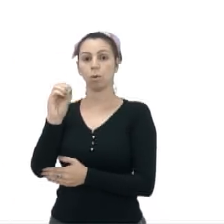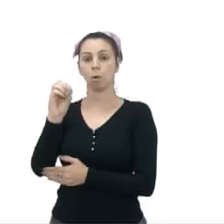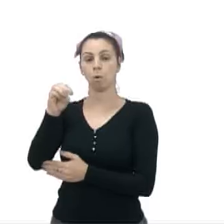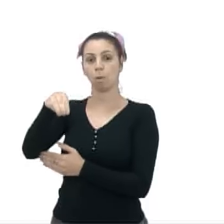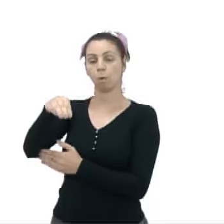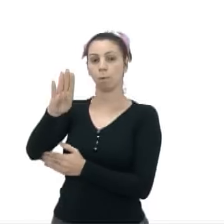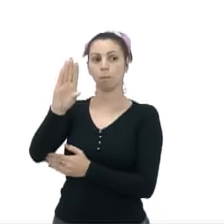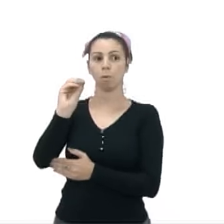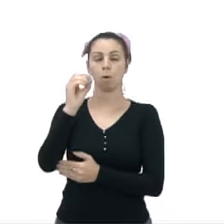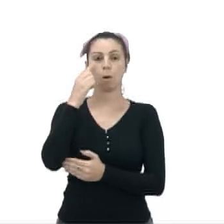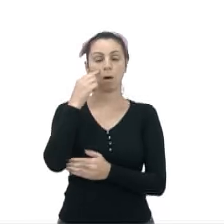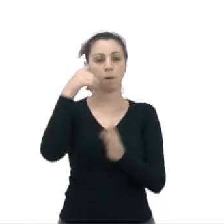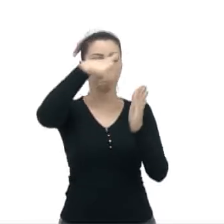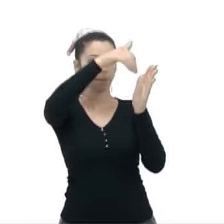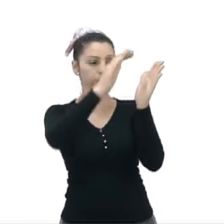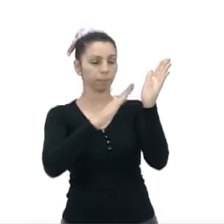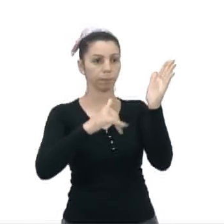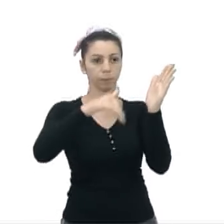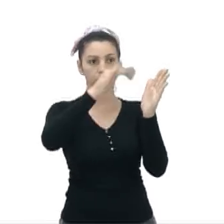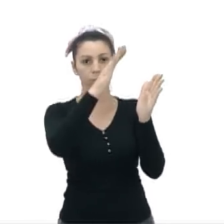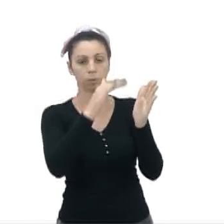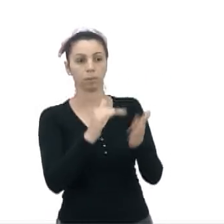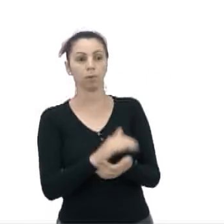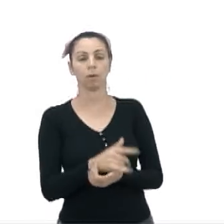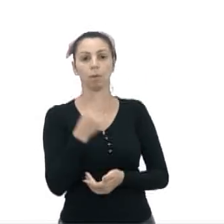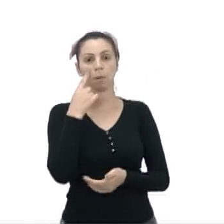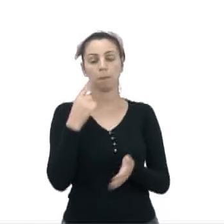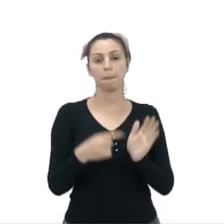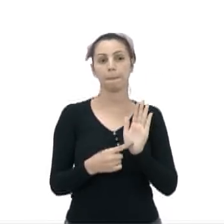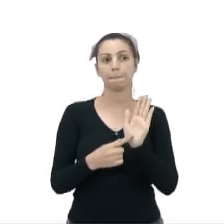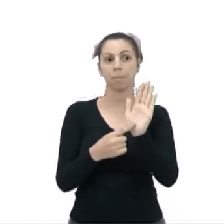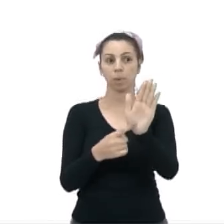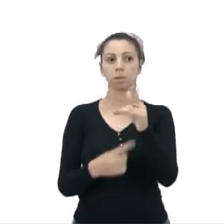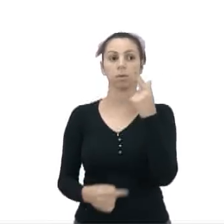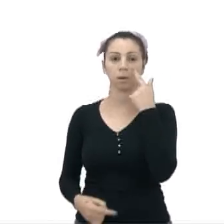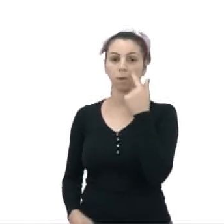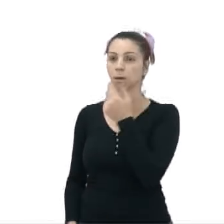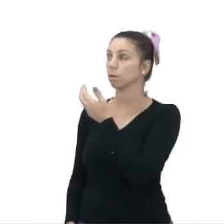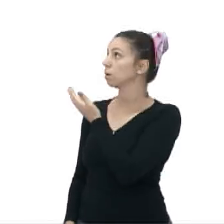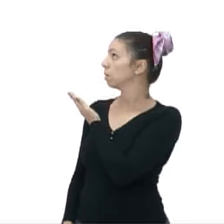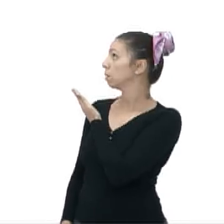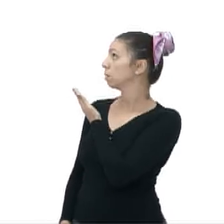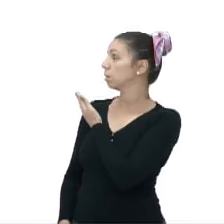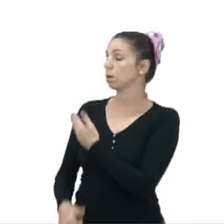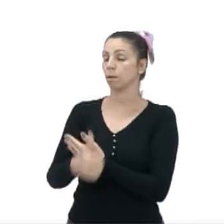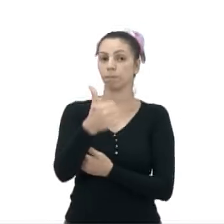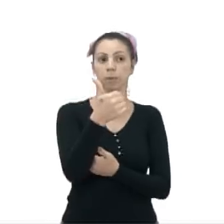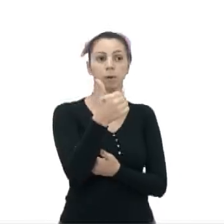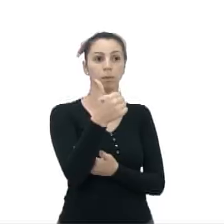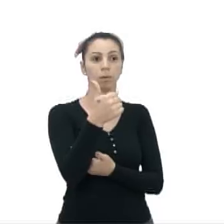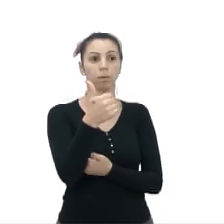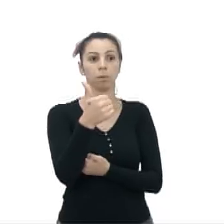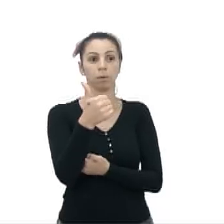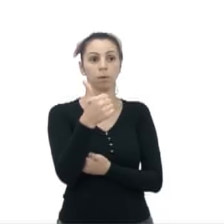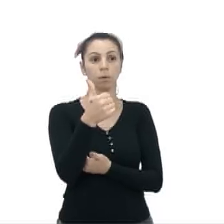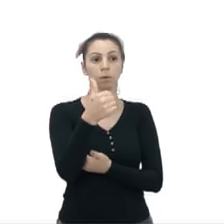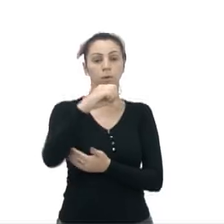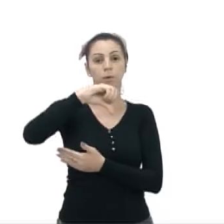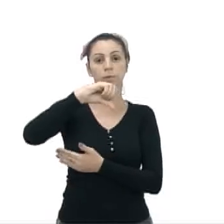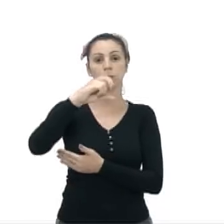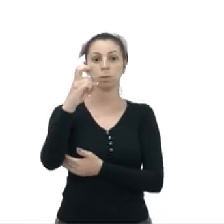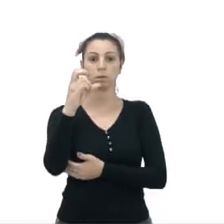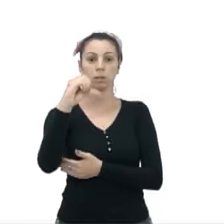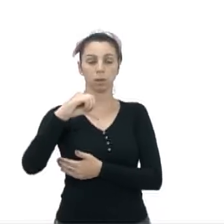pintura tinta em óleo, né, que mostra justamente do Salvador Dalí, de 1959 a pintura, né, onde ele faz